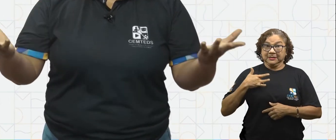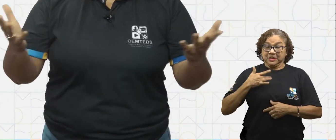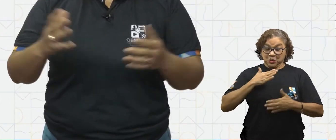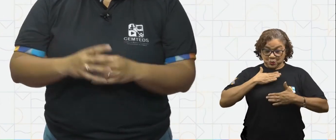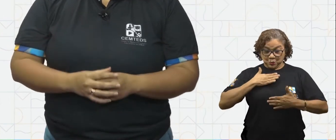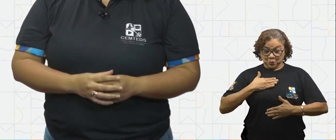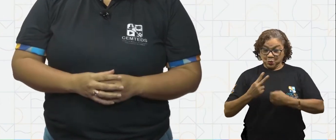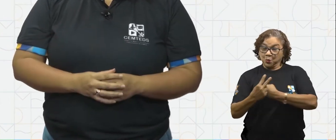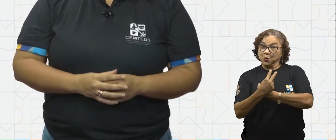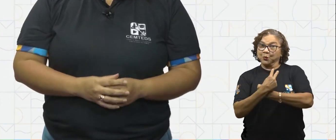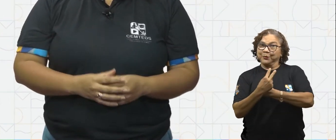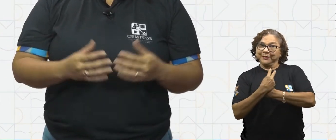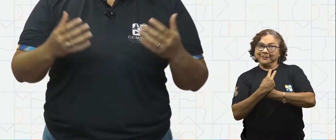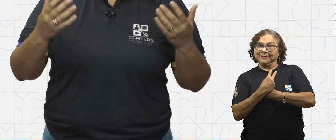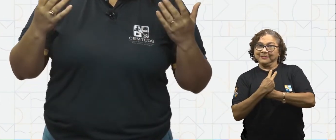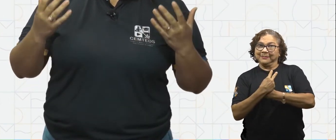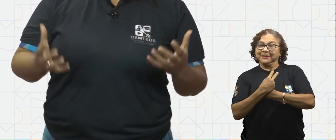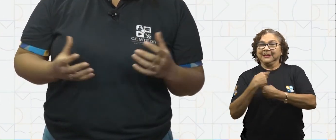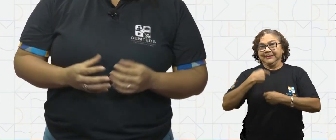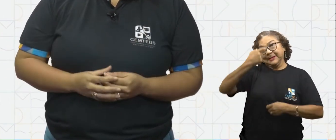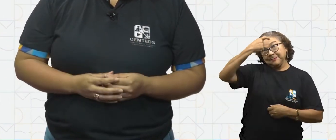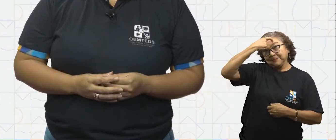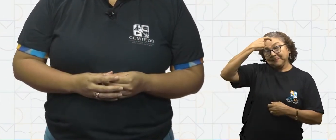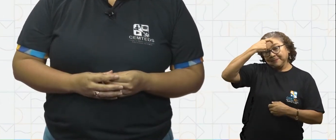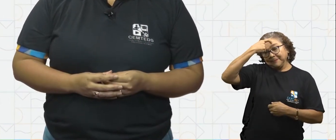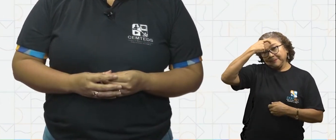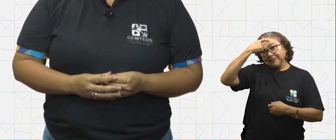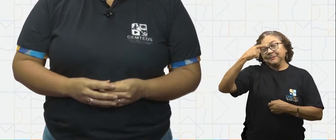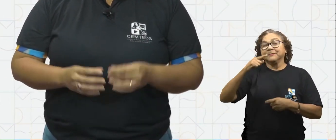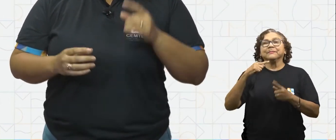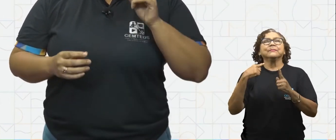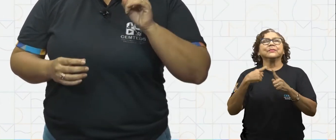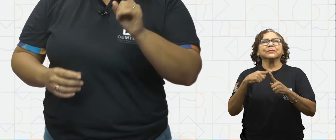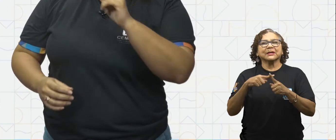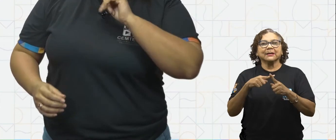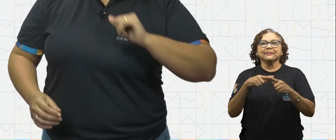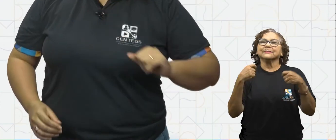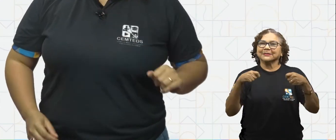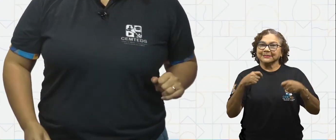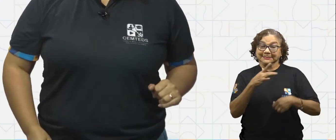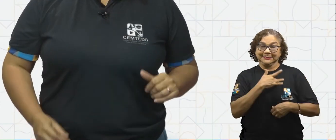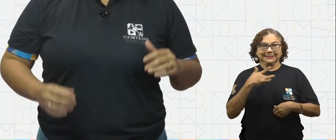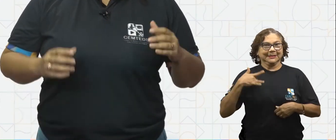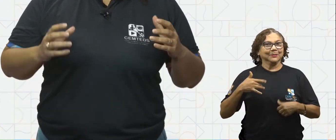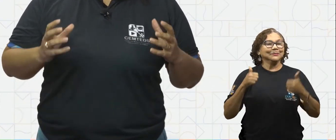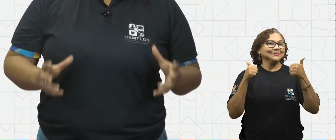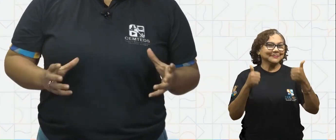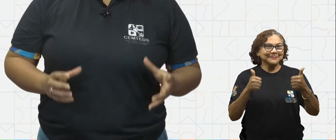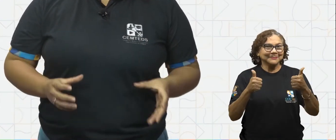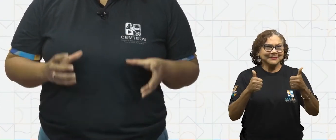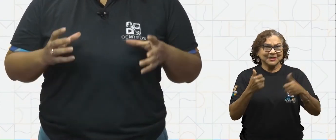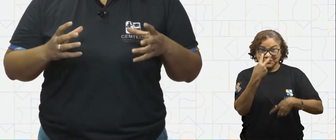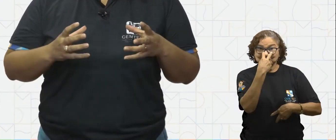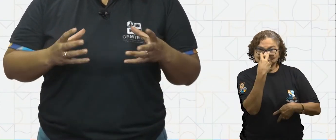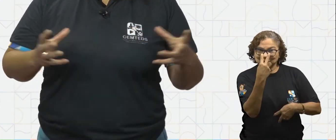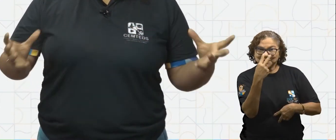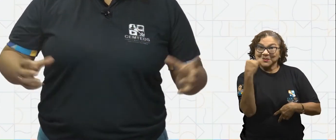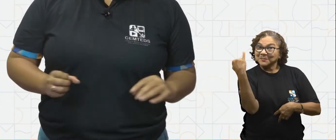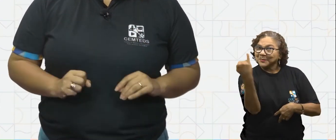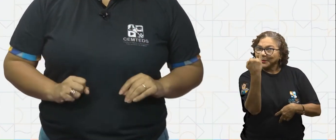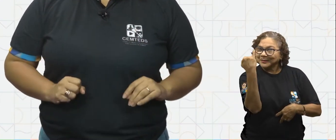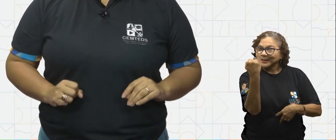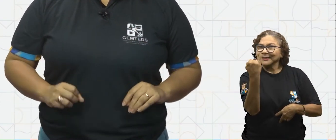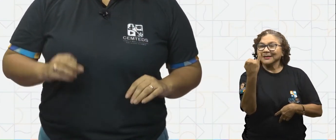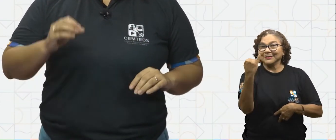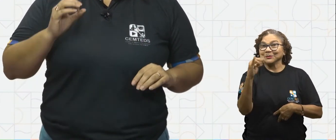do local social em que se vive para que possamos obter saúde. Viu como é importante estudar ciência e conhecer o